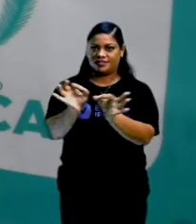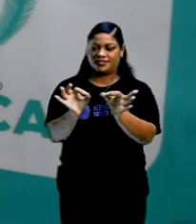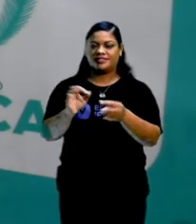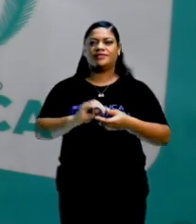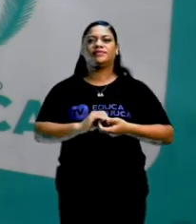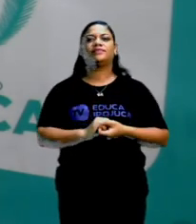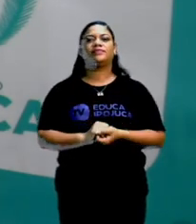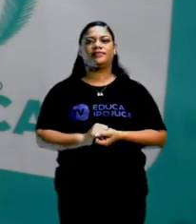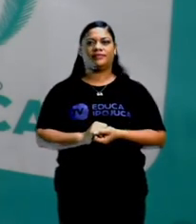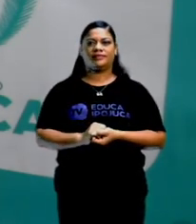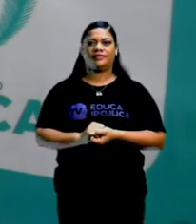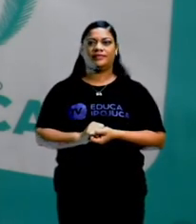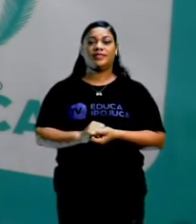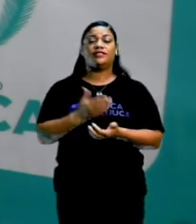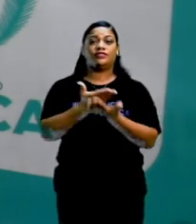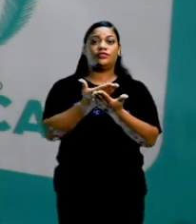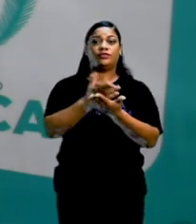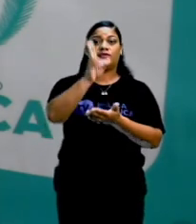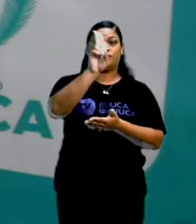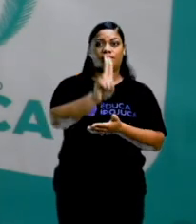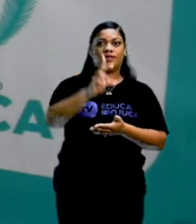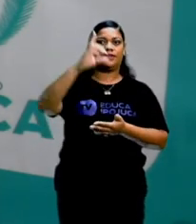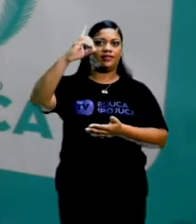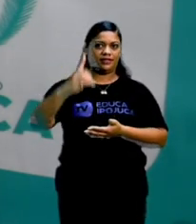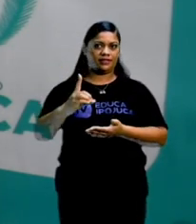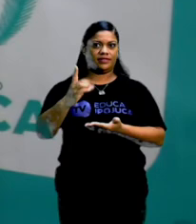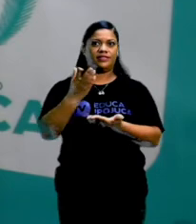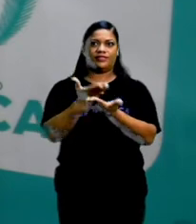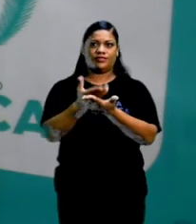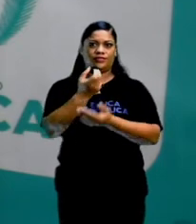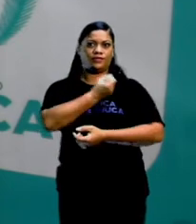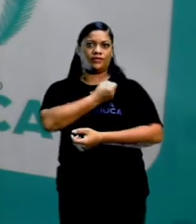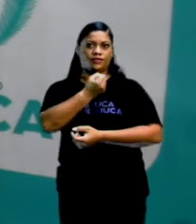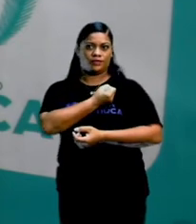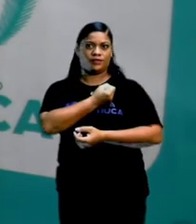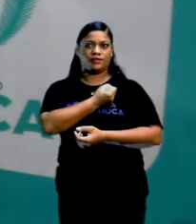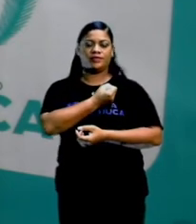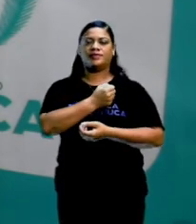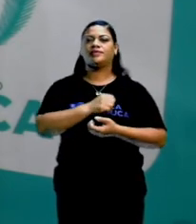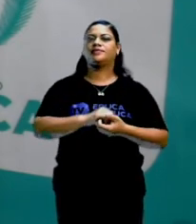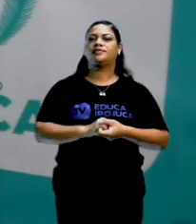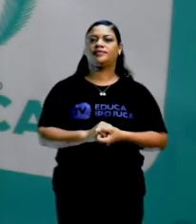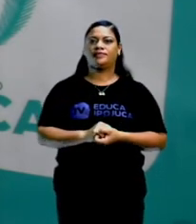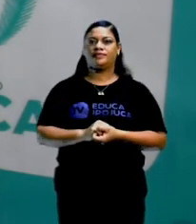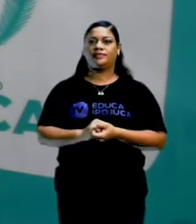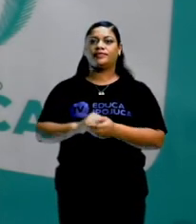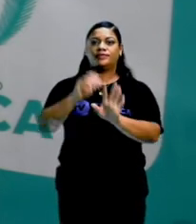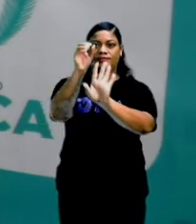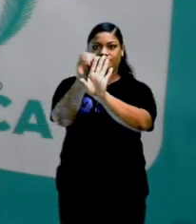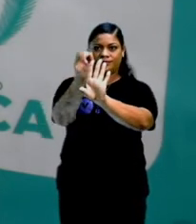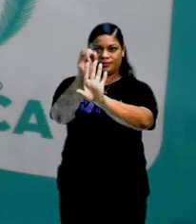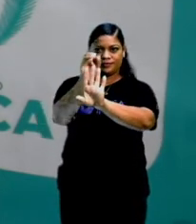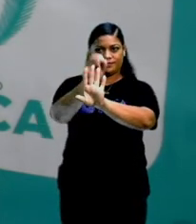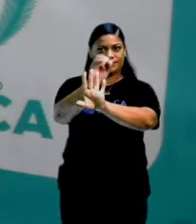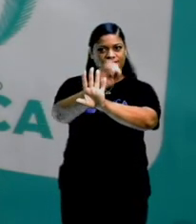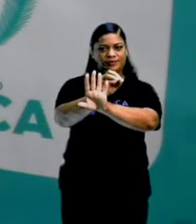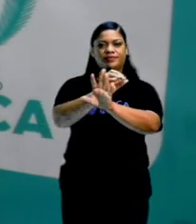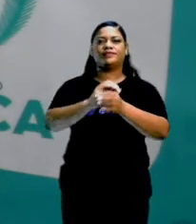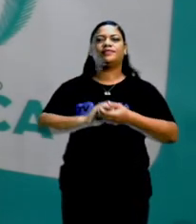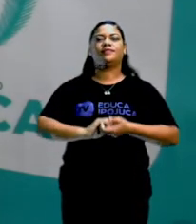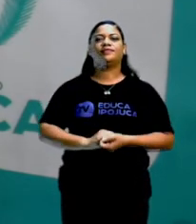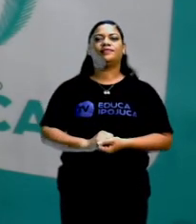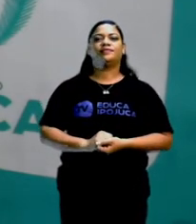dezenas. Foi até onde a gente estudou dentro do valor posicional no ábaco, unidade,